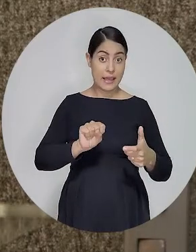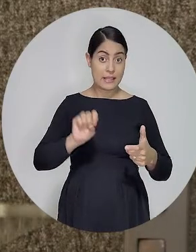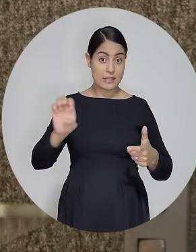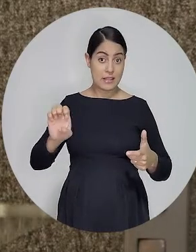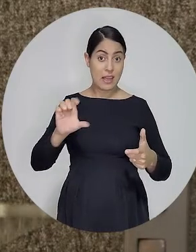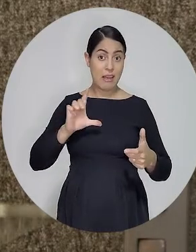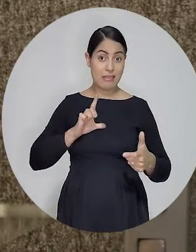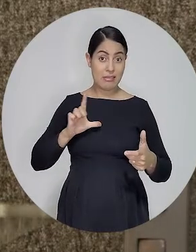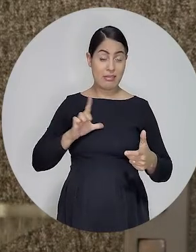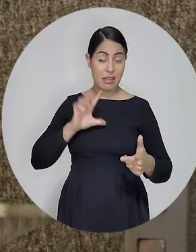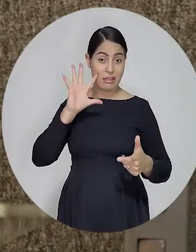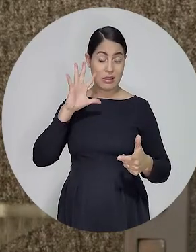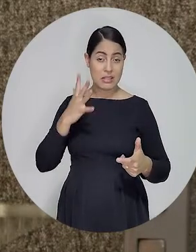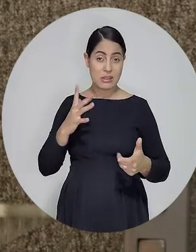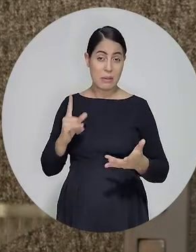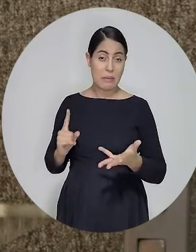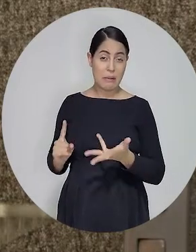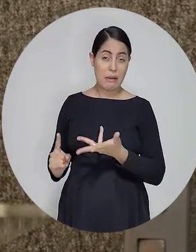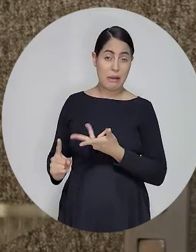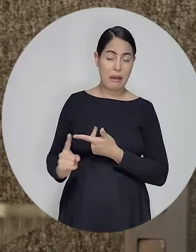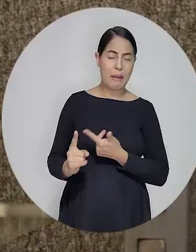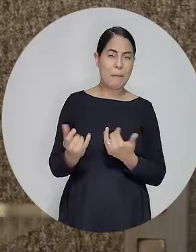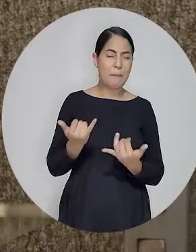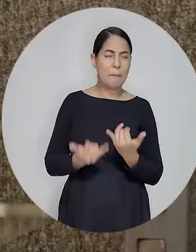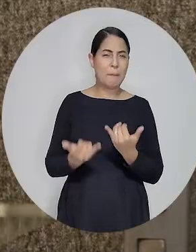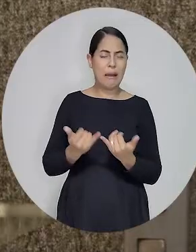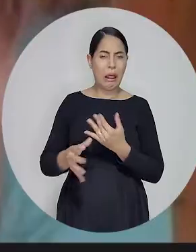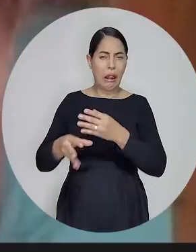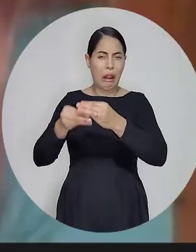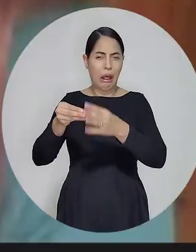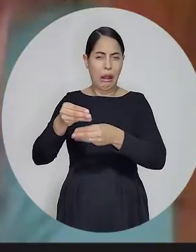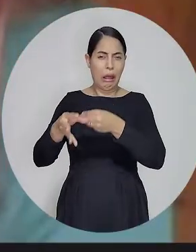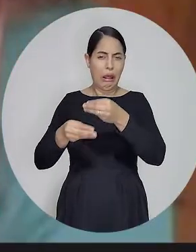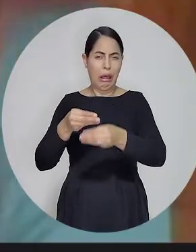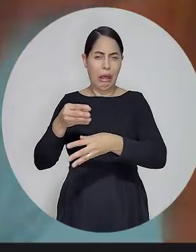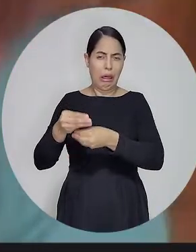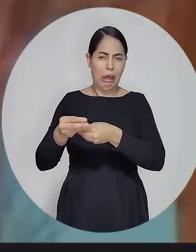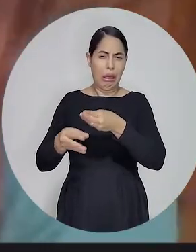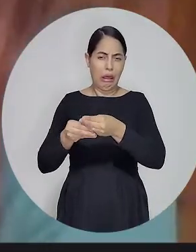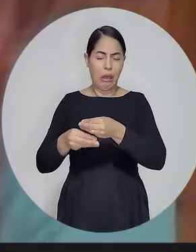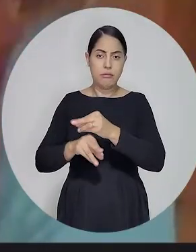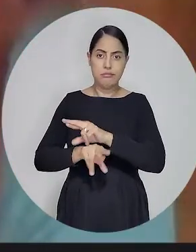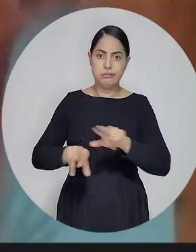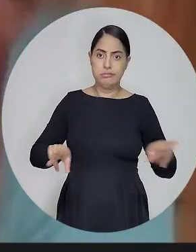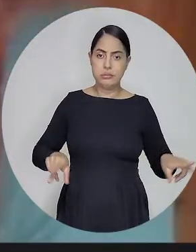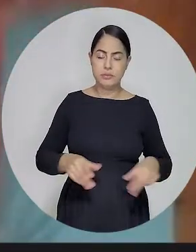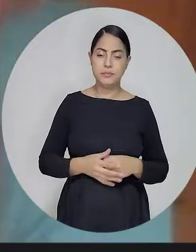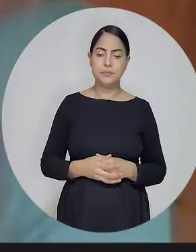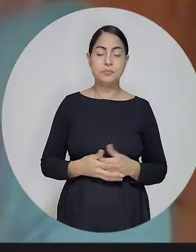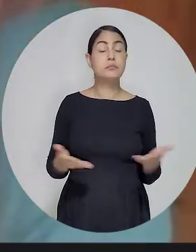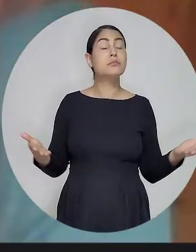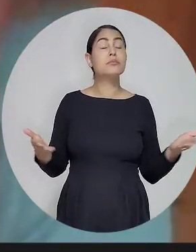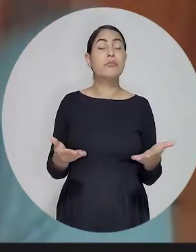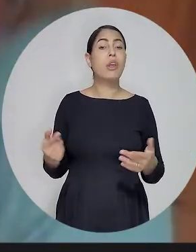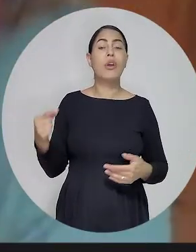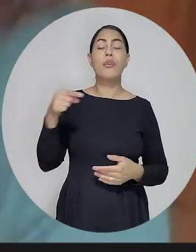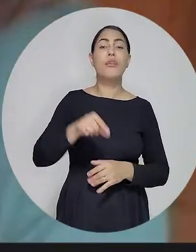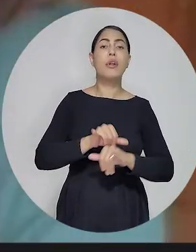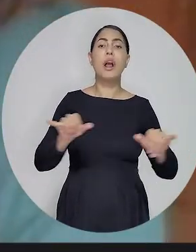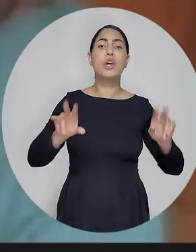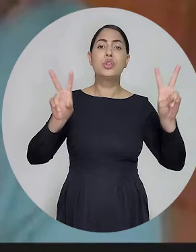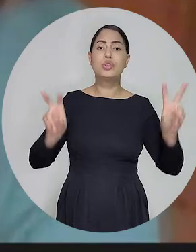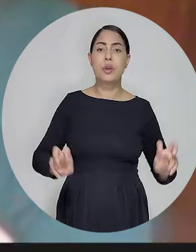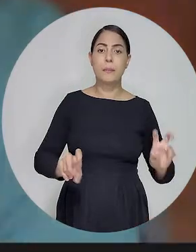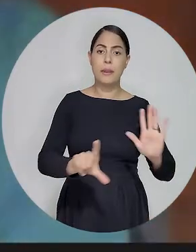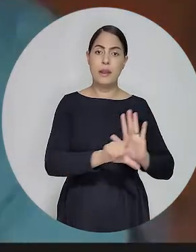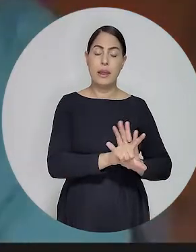TSE. Então, hoje o que nós temos é uma grande colcha de retalhos. Bom, o tema que me coube falar seria sobre os